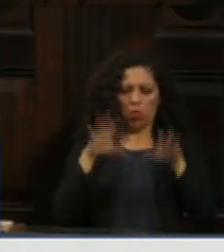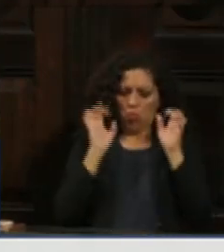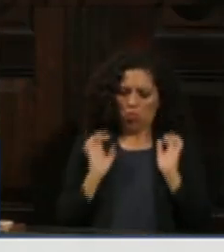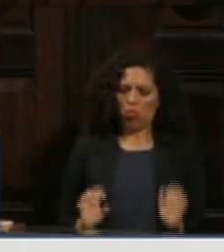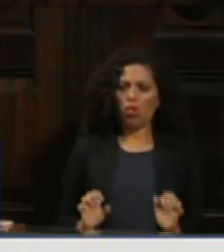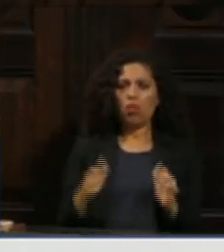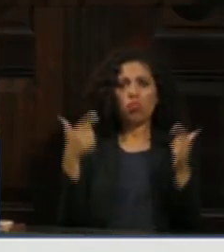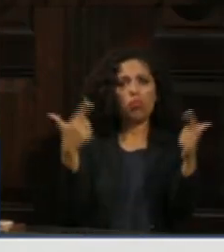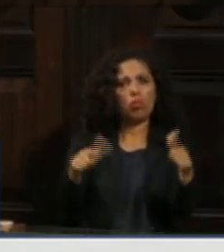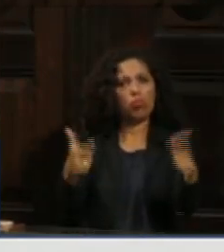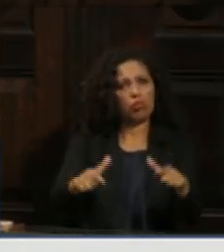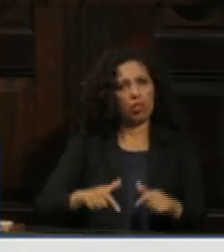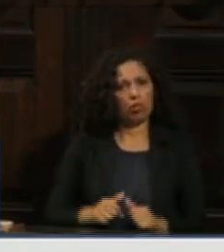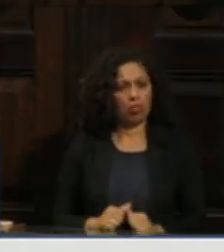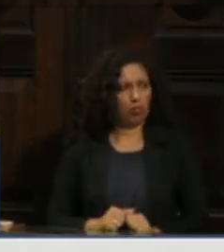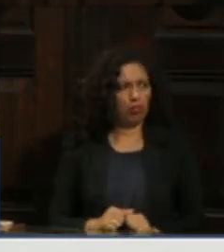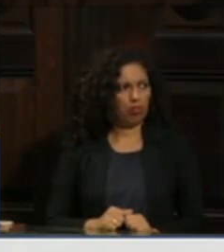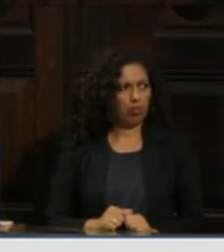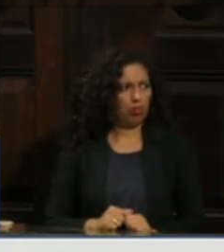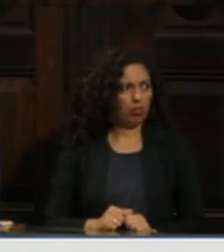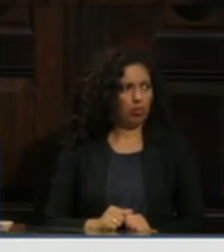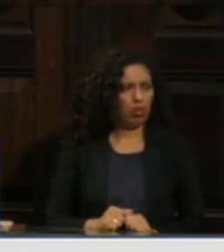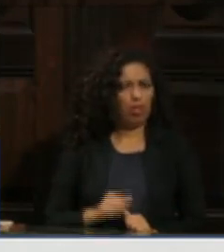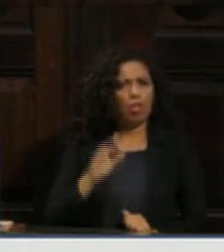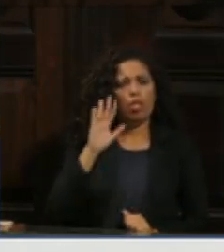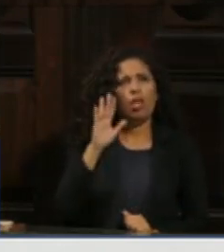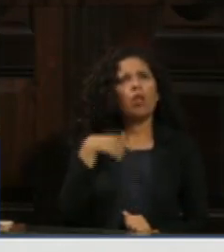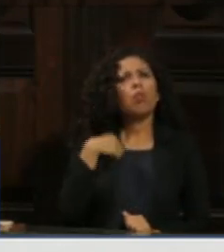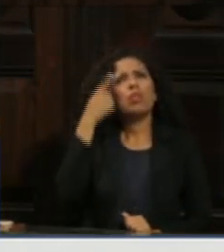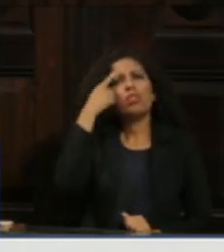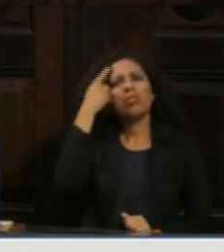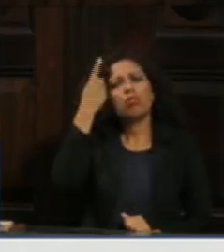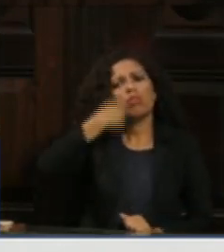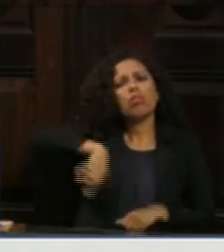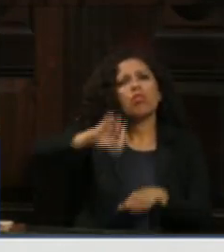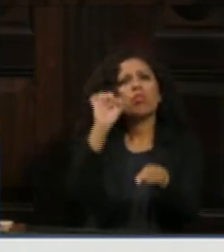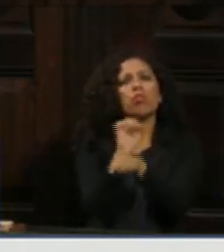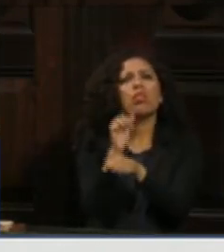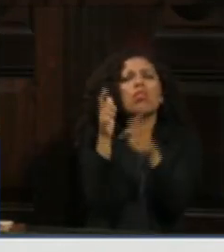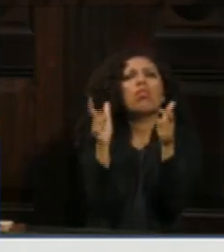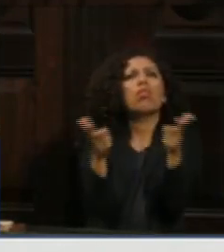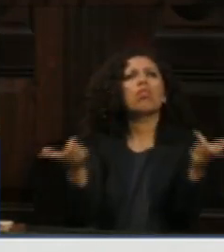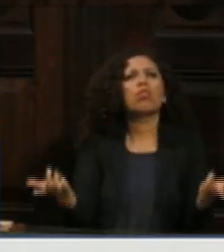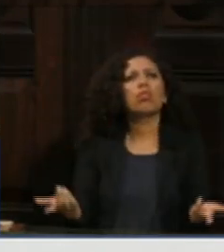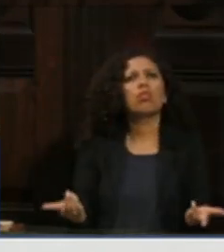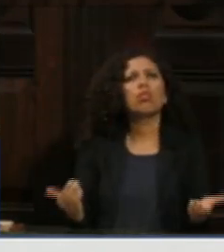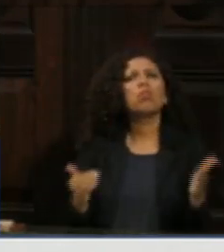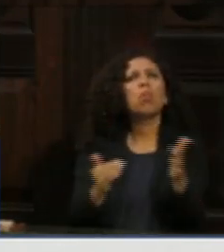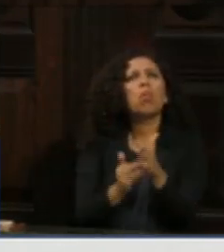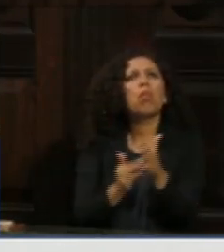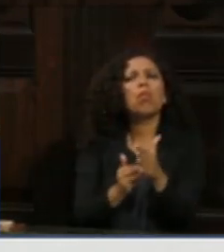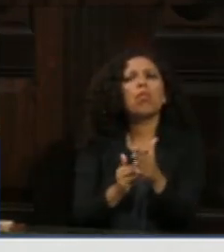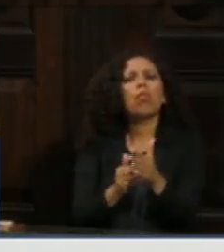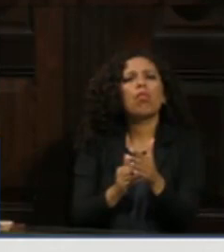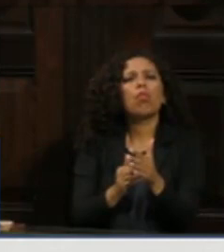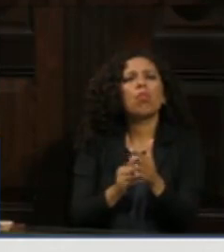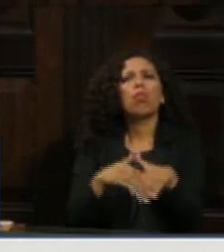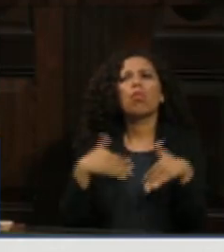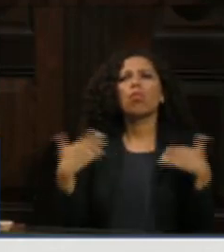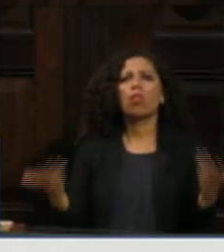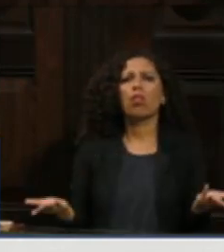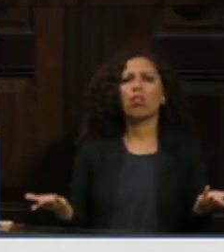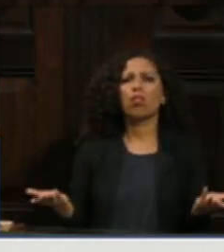nossas diferenças, construímos aqui um coleguismo respeitoso. cada um responsável por